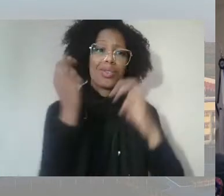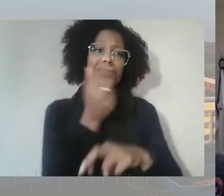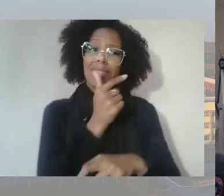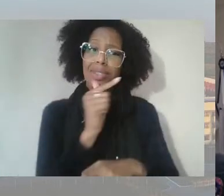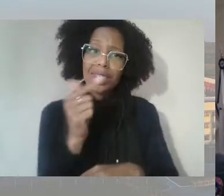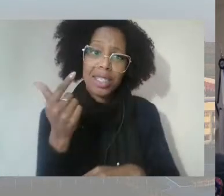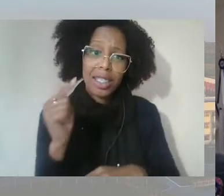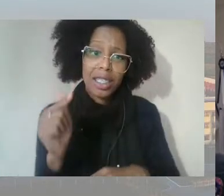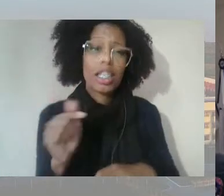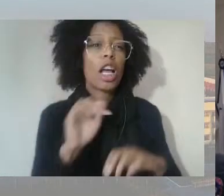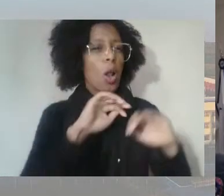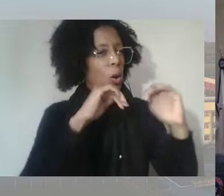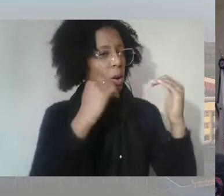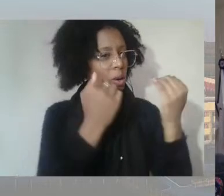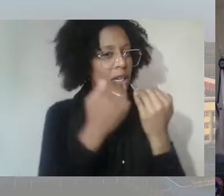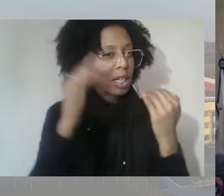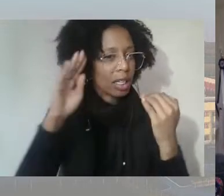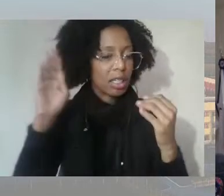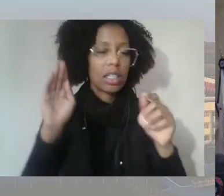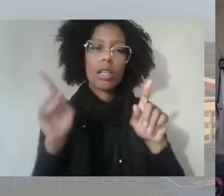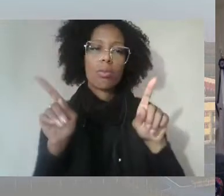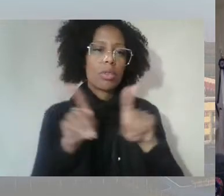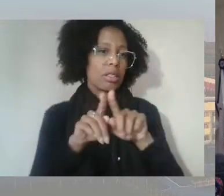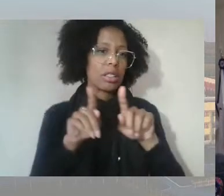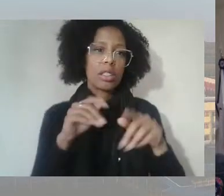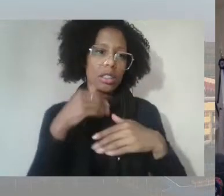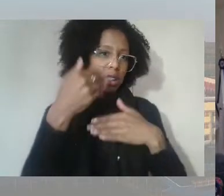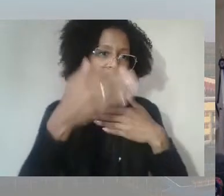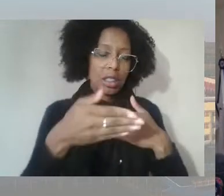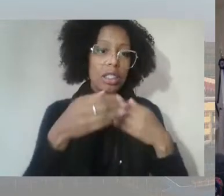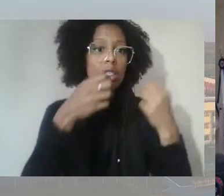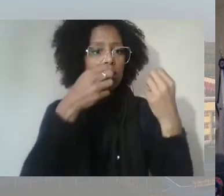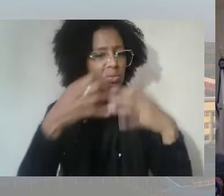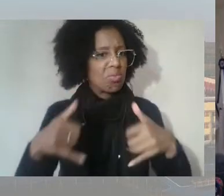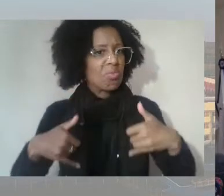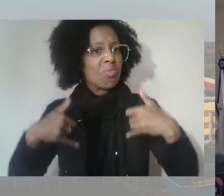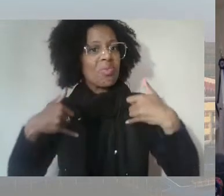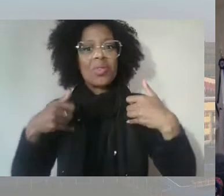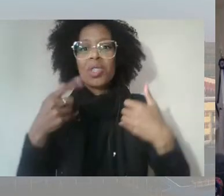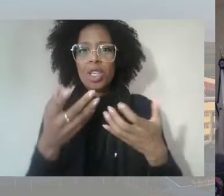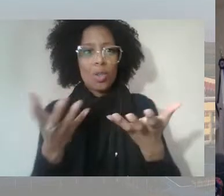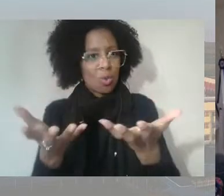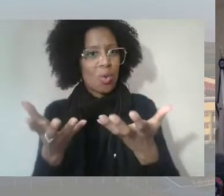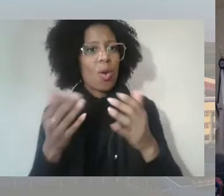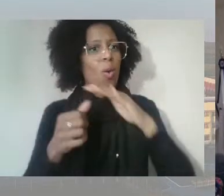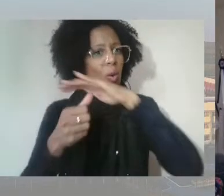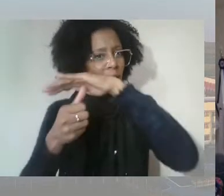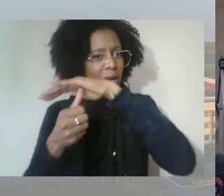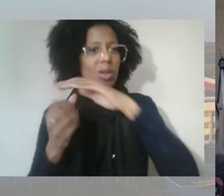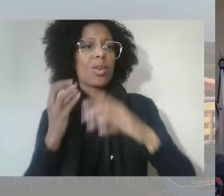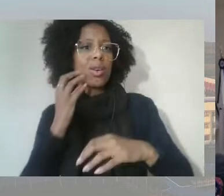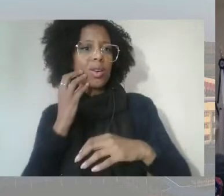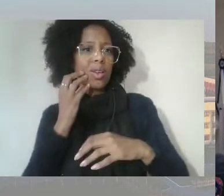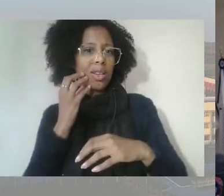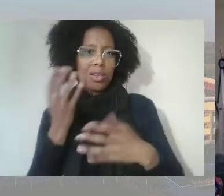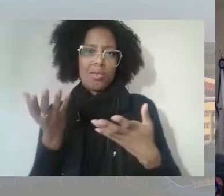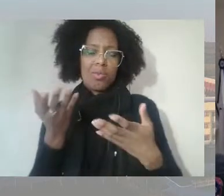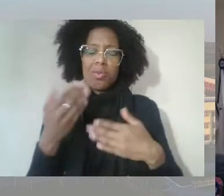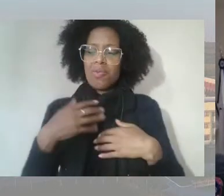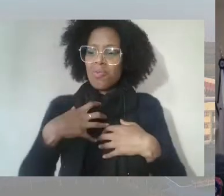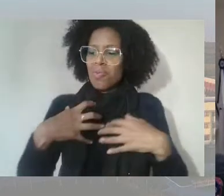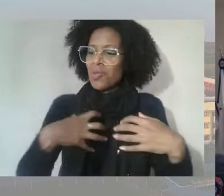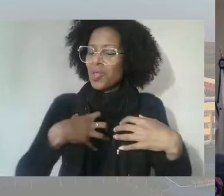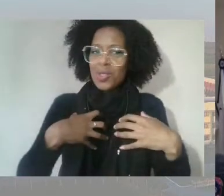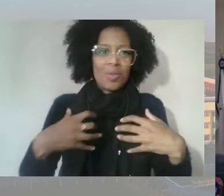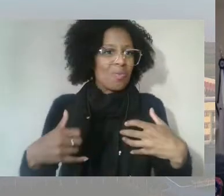para a comunidade acadêmica quanto externa. É muito honroso ter o primeiro reitor negro enquanto sou representante docente. É honroso para mim isso.